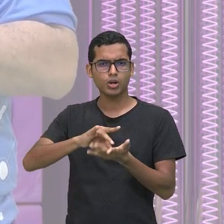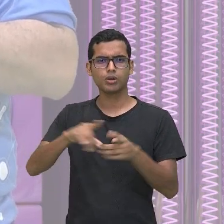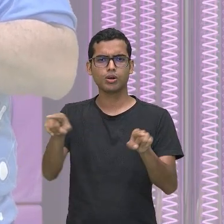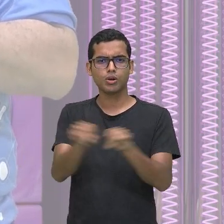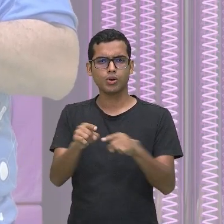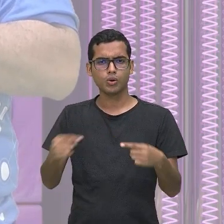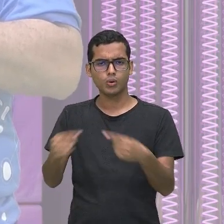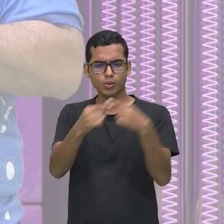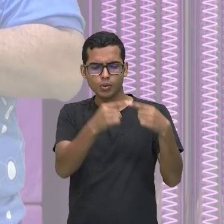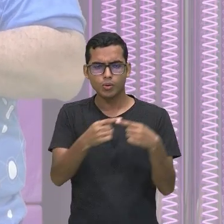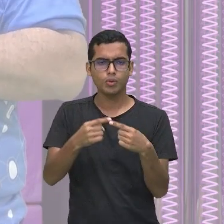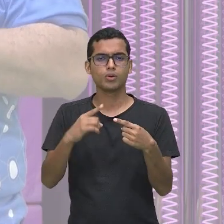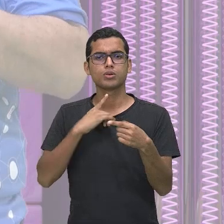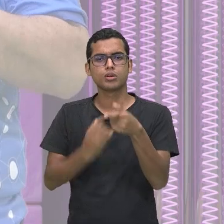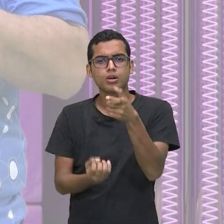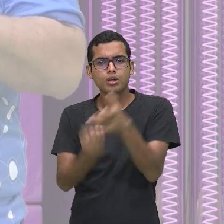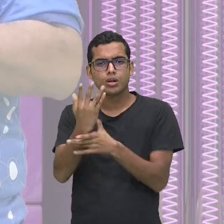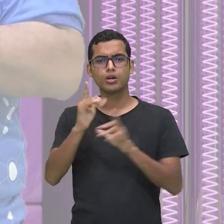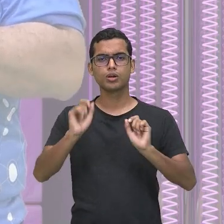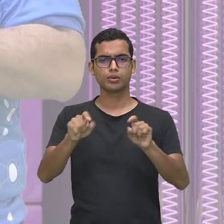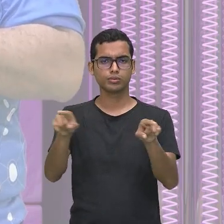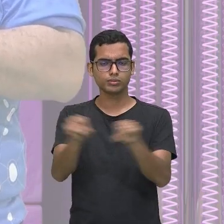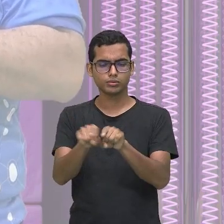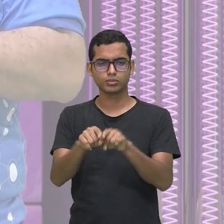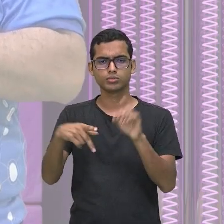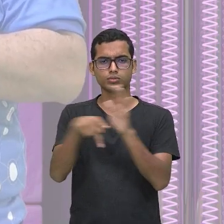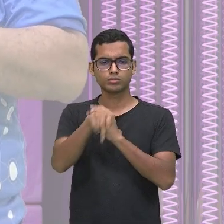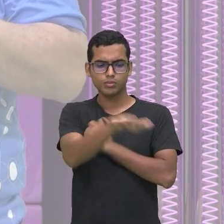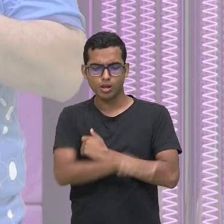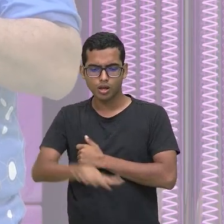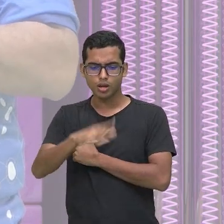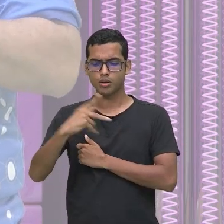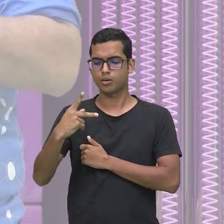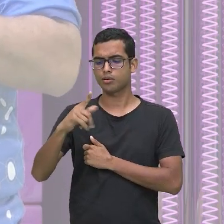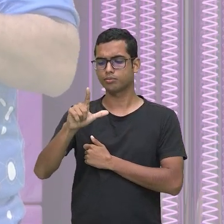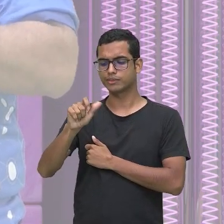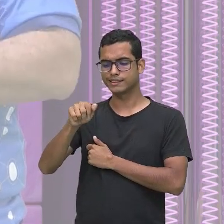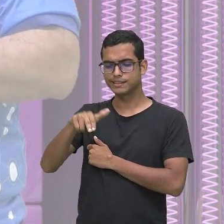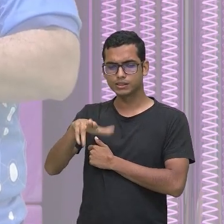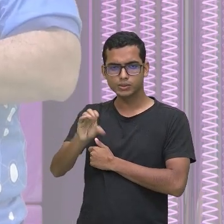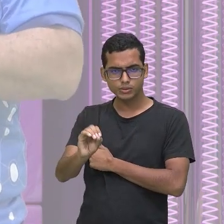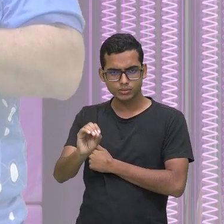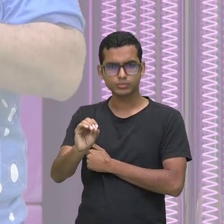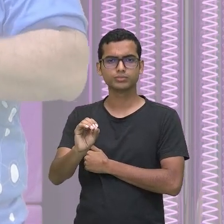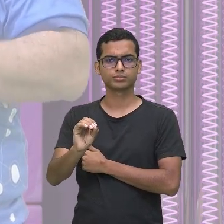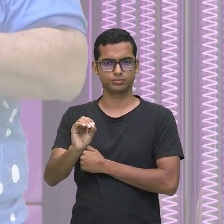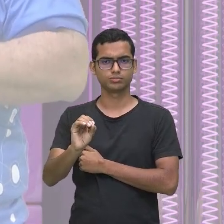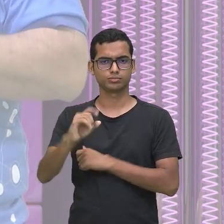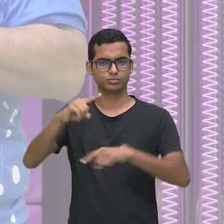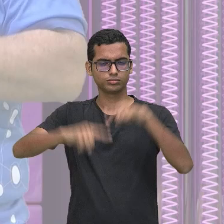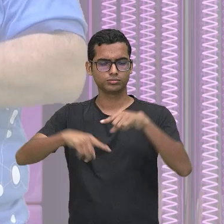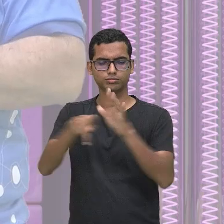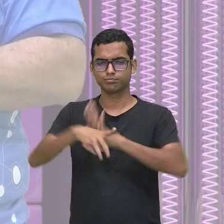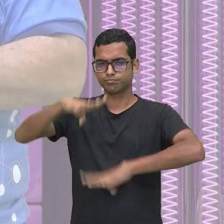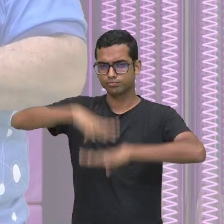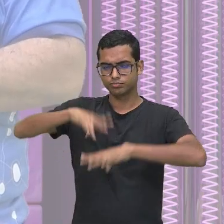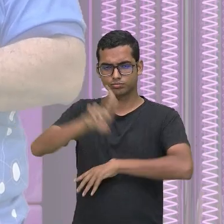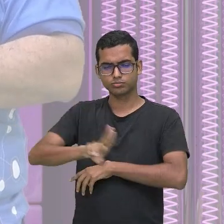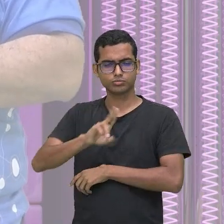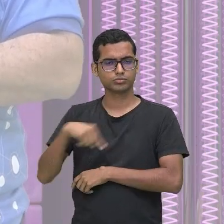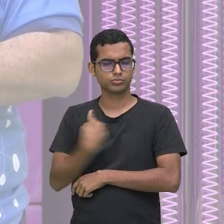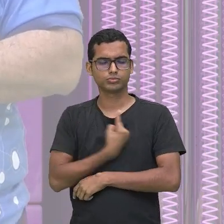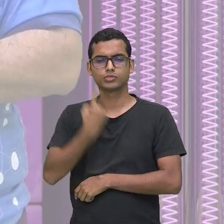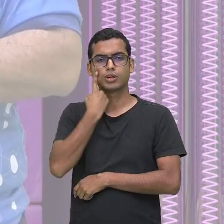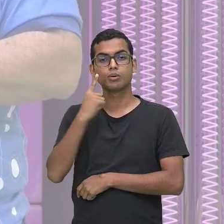forma, então, o que nós chamamos de plano. Forma justamente o objeto matemático que nós chamamos de plano. Tudo